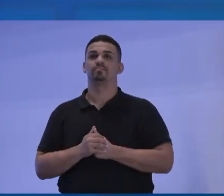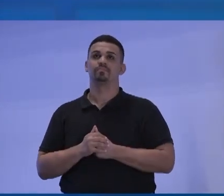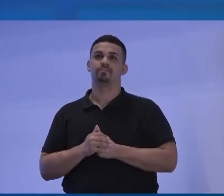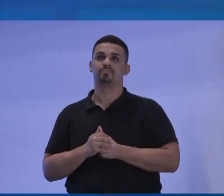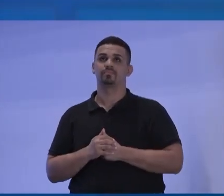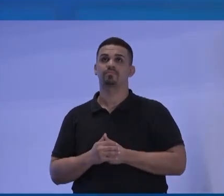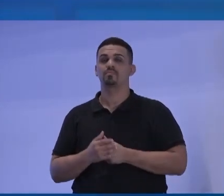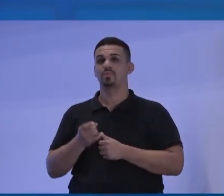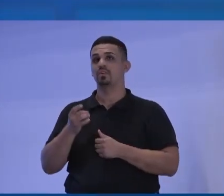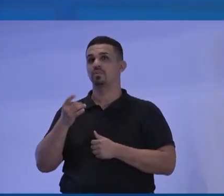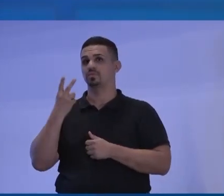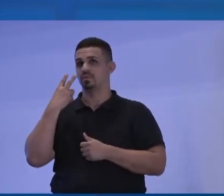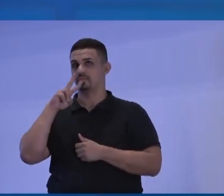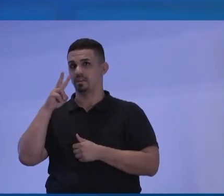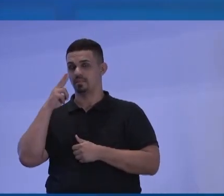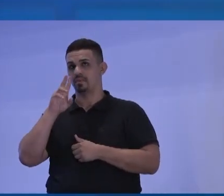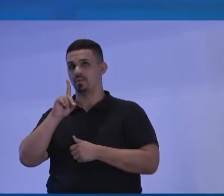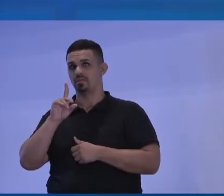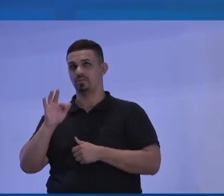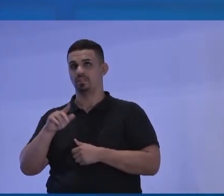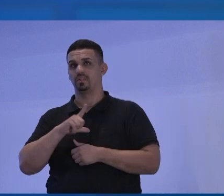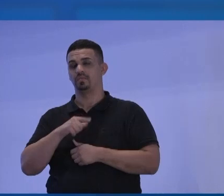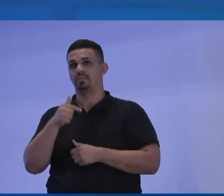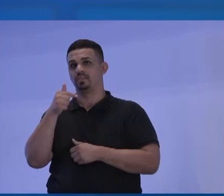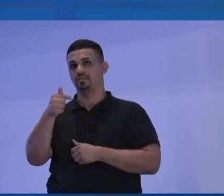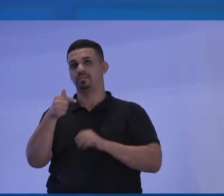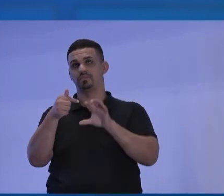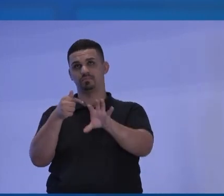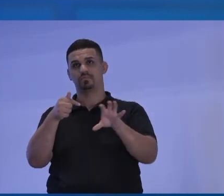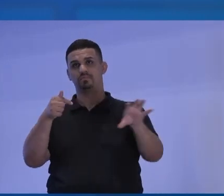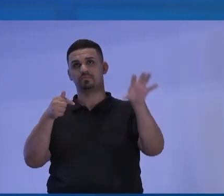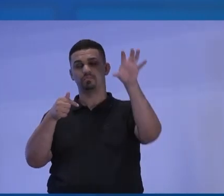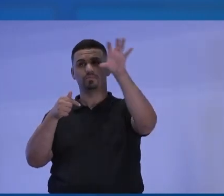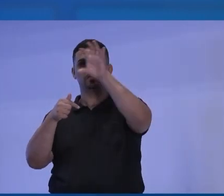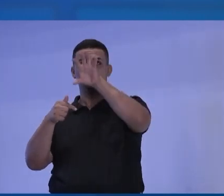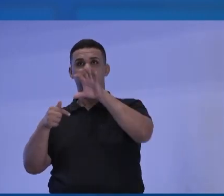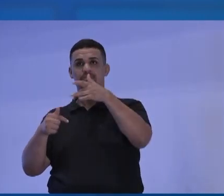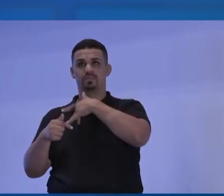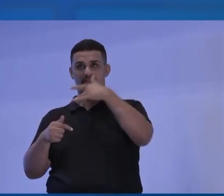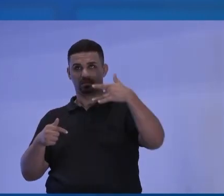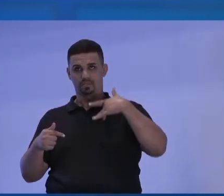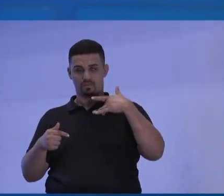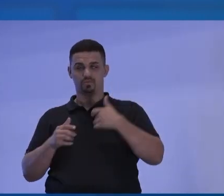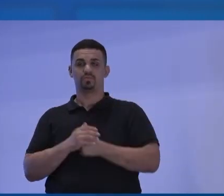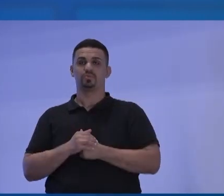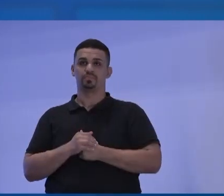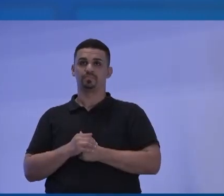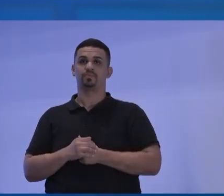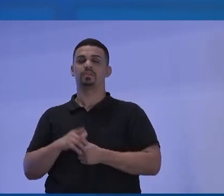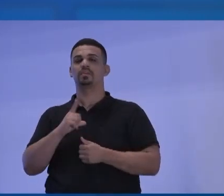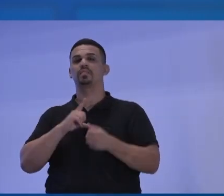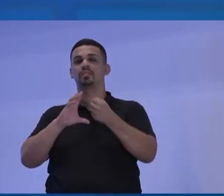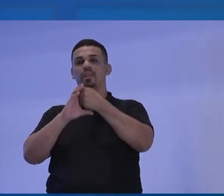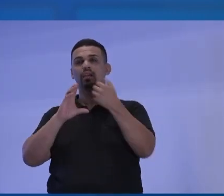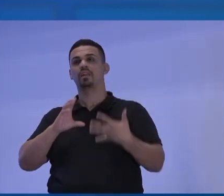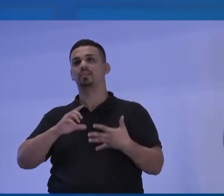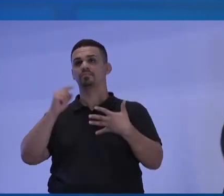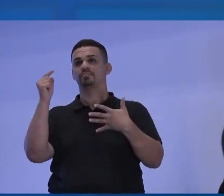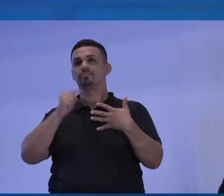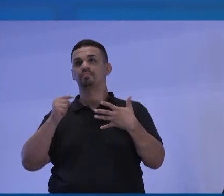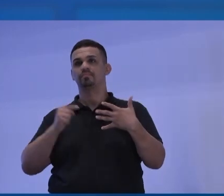Só para lembrar que o Distrito Federal é dividido em 7 regiões de saúde, que possuem características